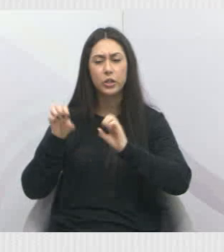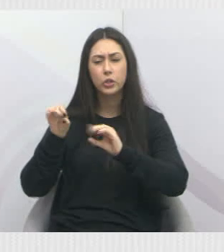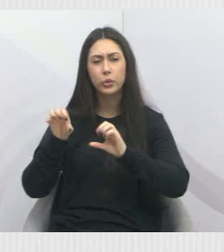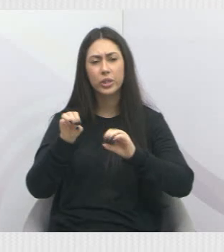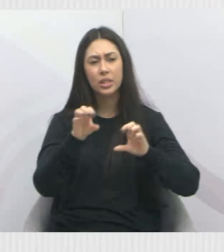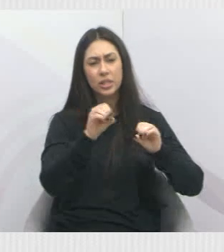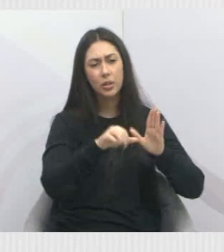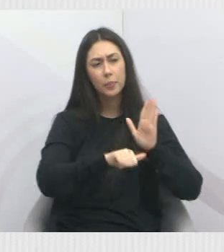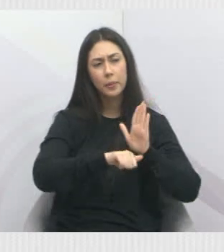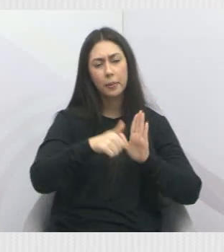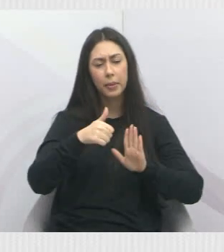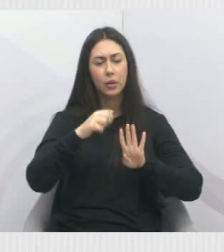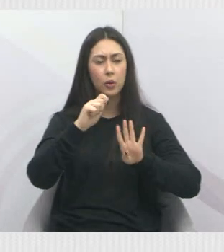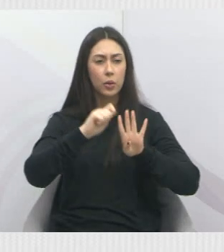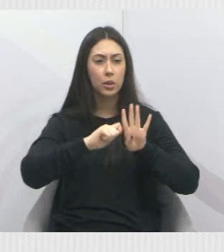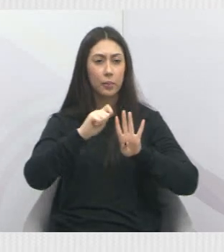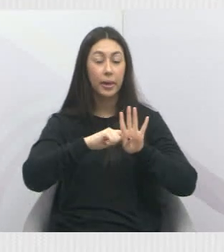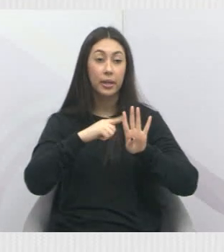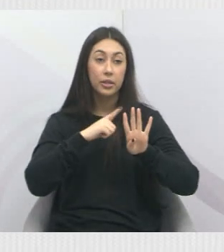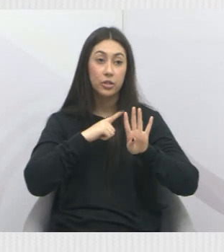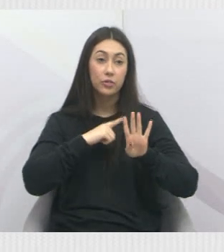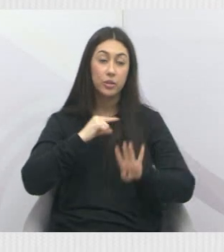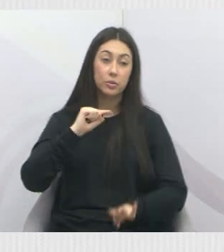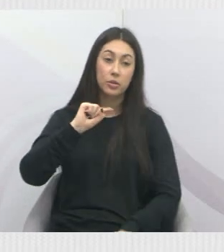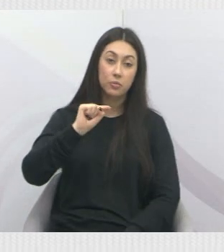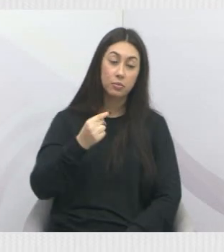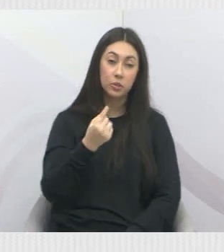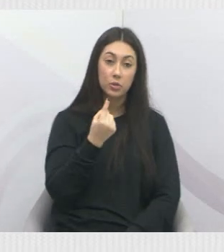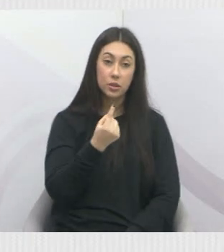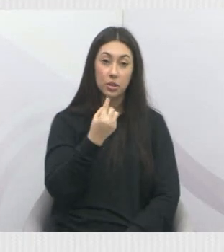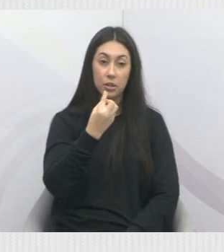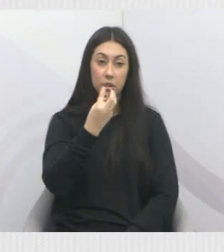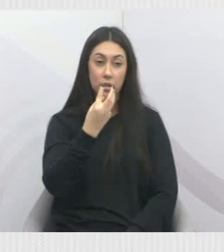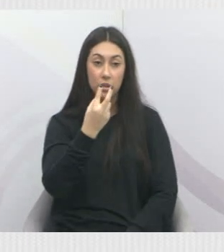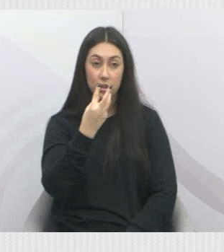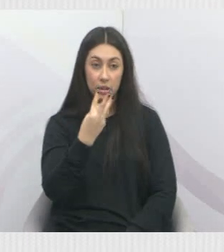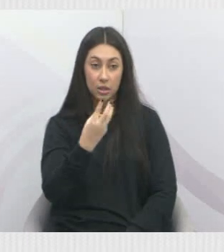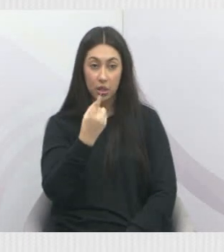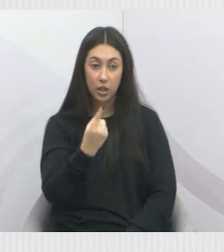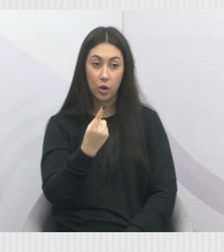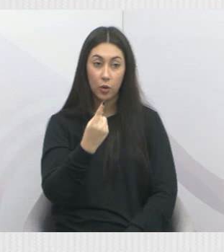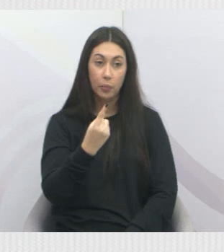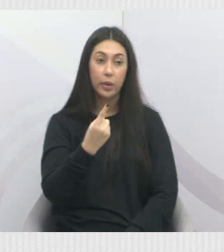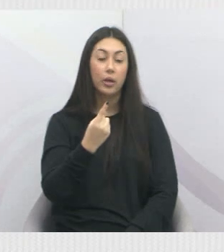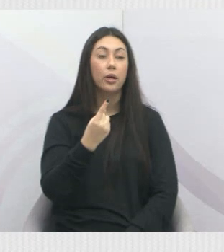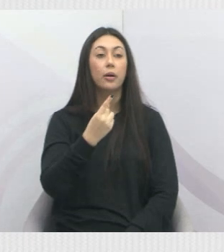quadrimestre de 2022 1.131 ações educativas